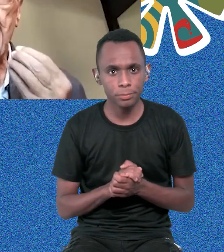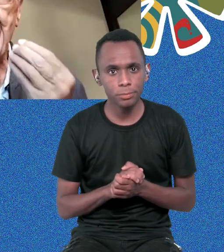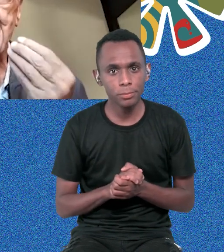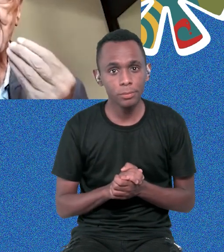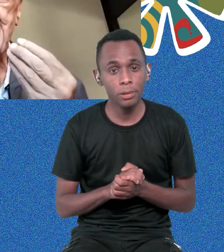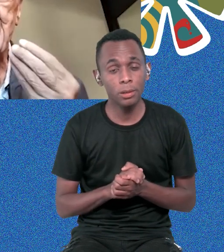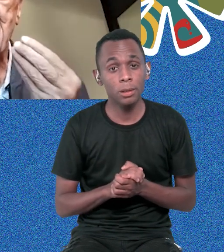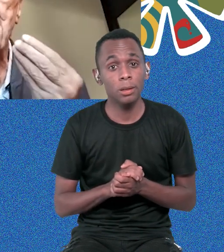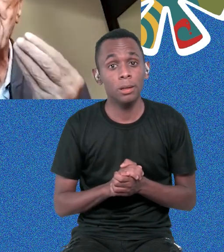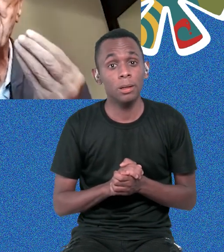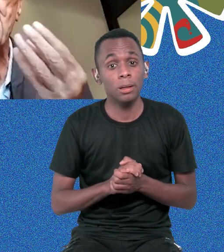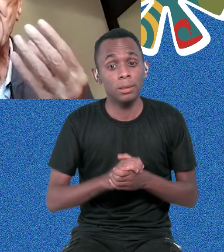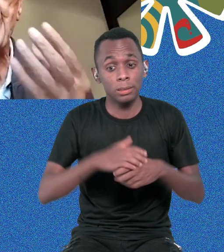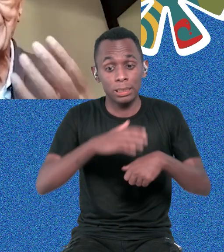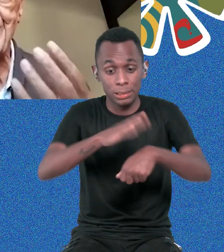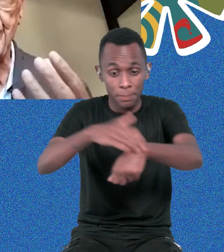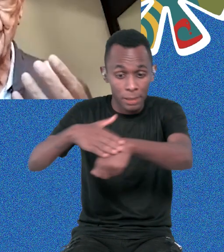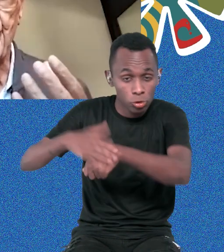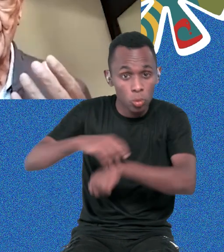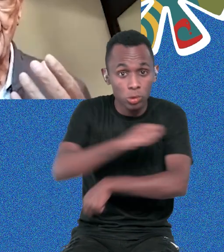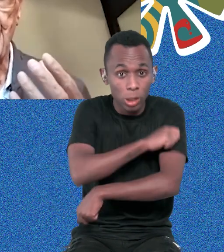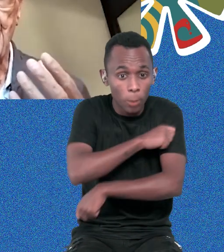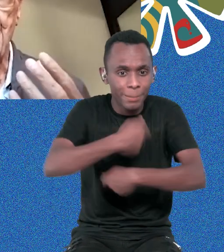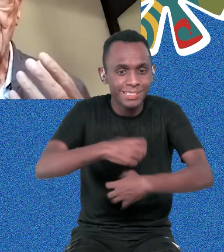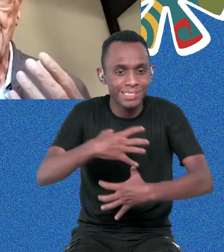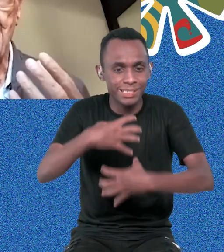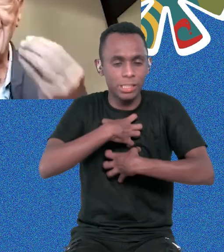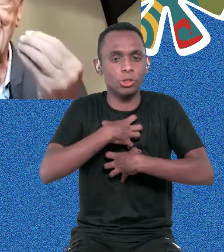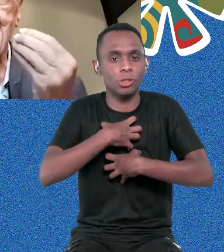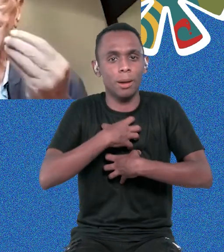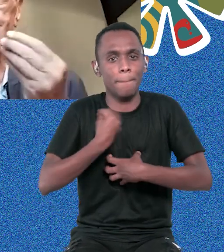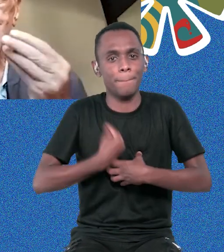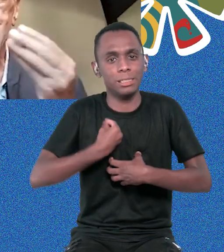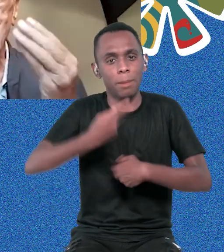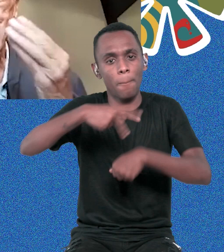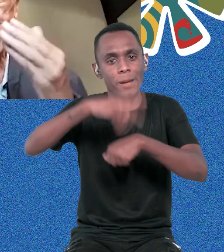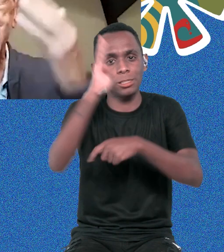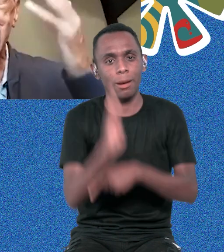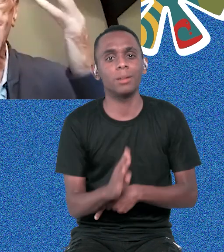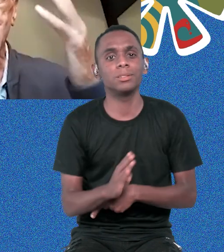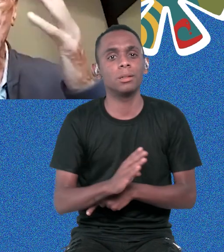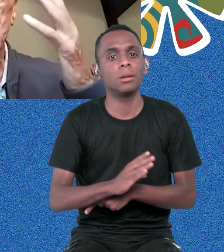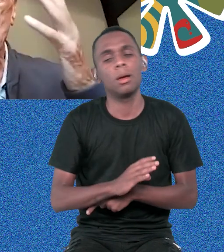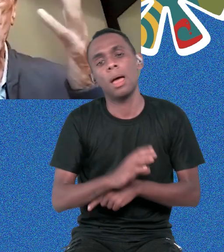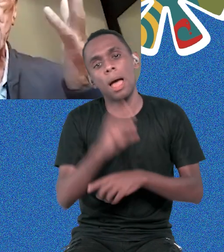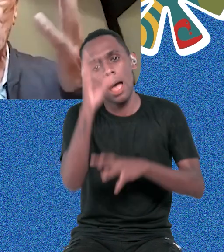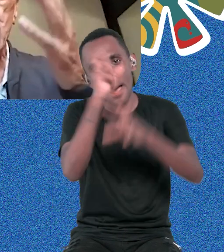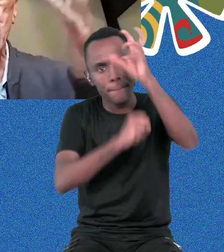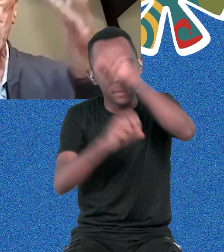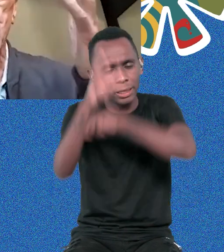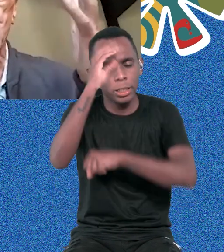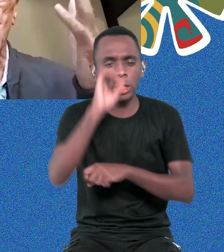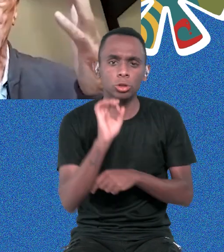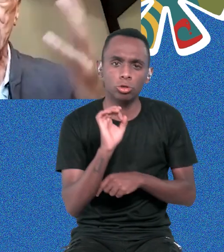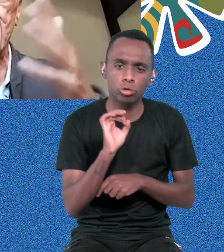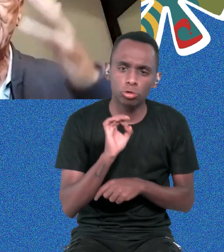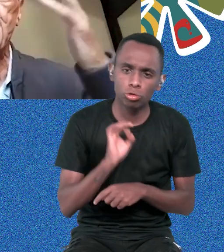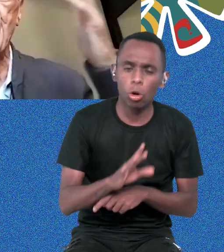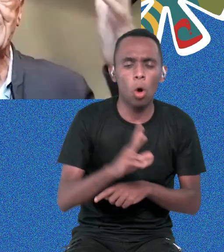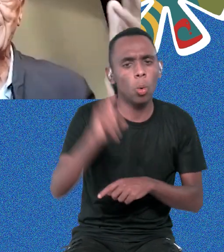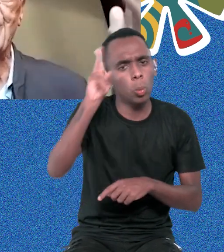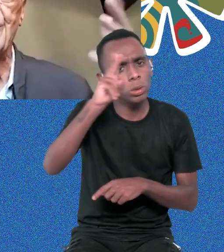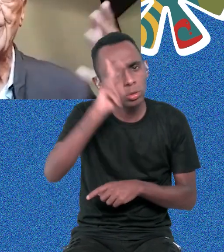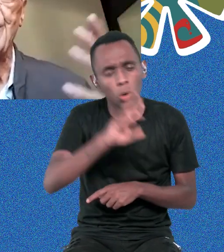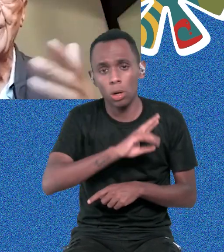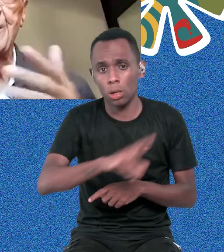Faça com que eles se sintam membros da nação. Fala que eles aprendam não só na história, os